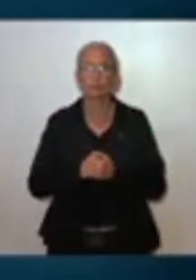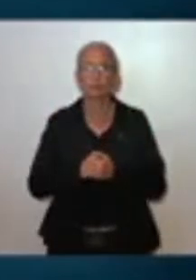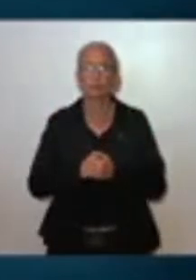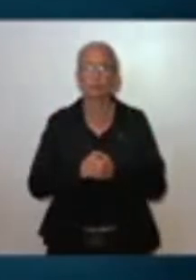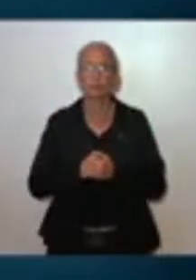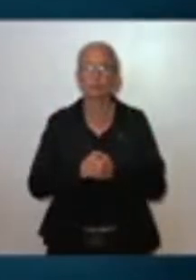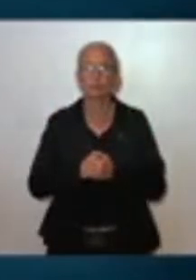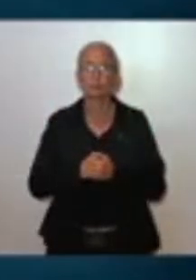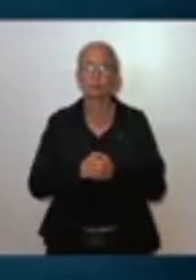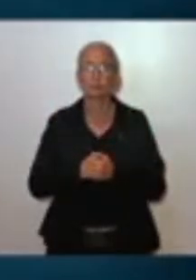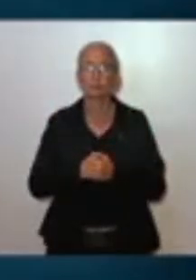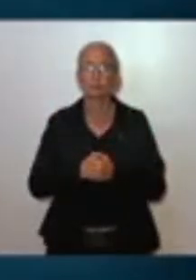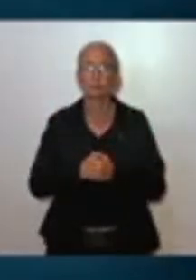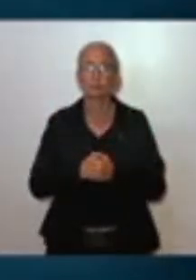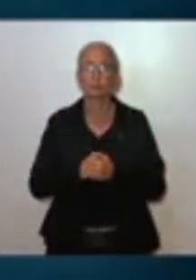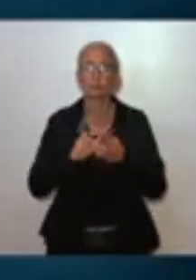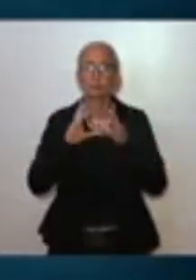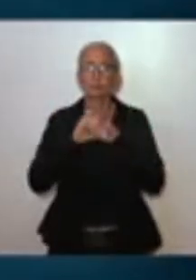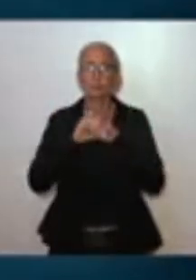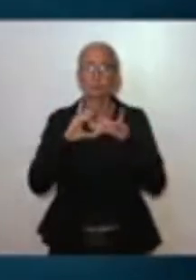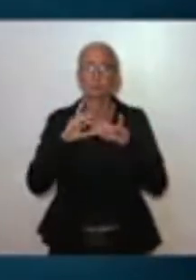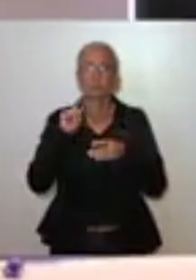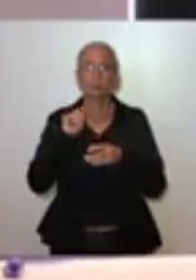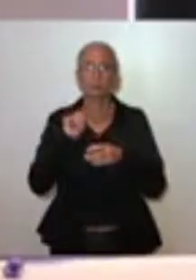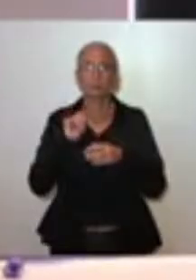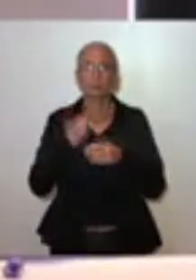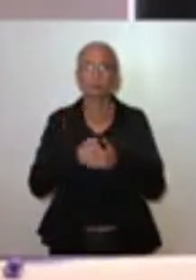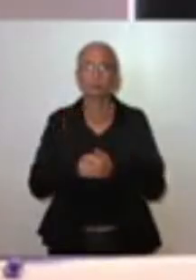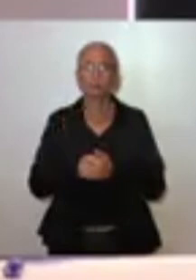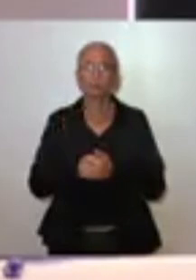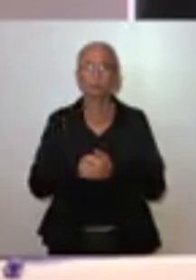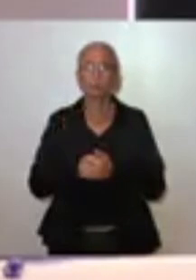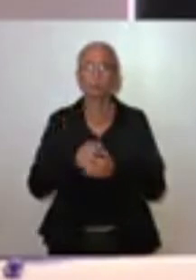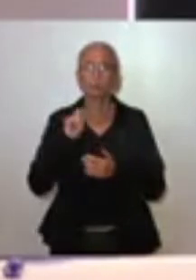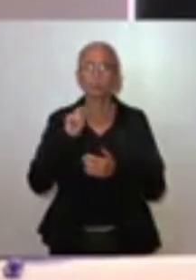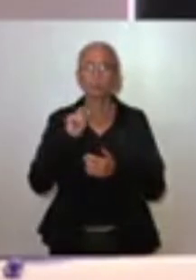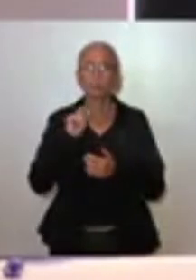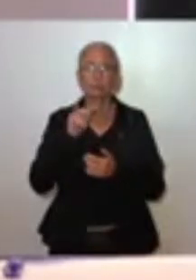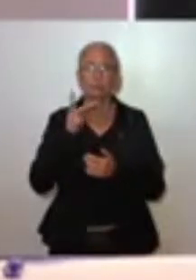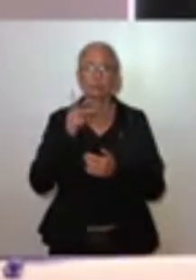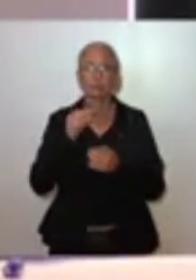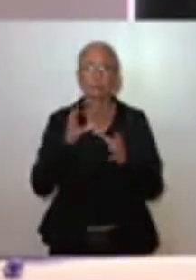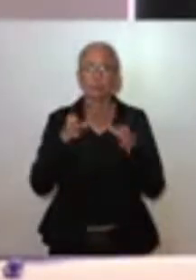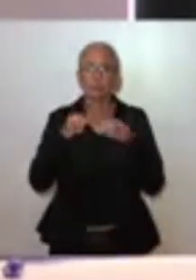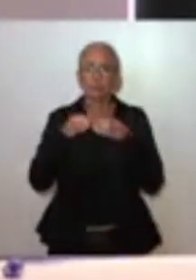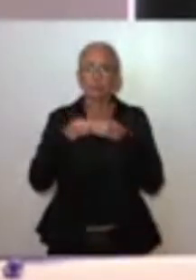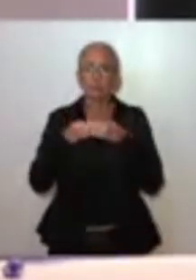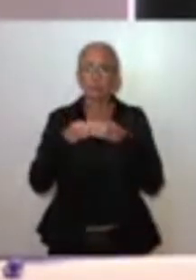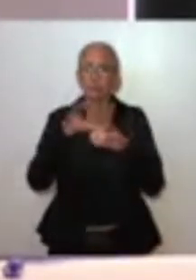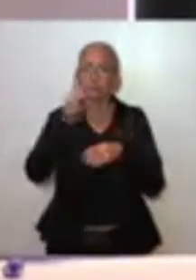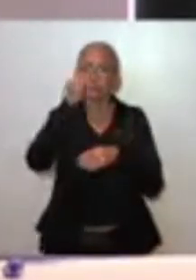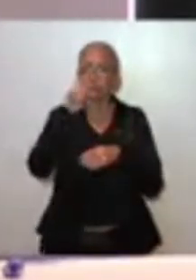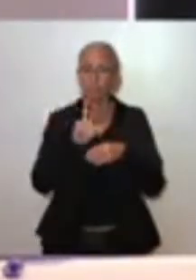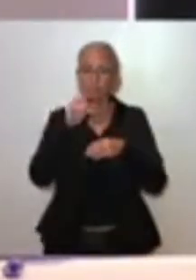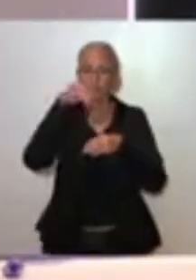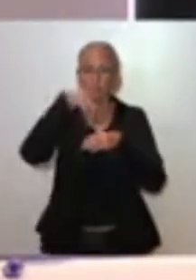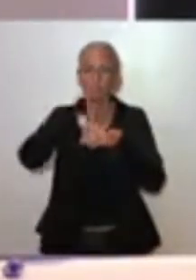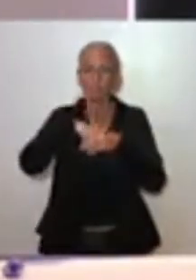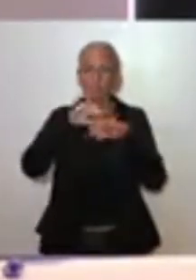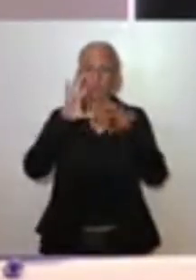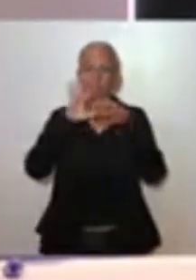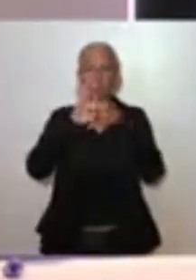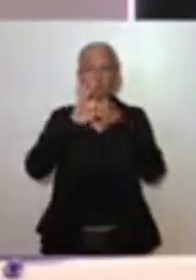e a Democracia é eu diria um conjunto de direitos de